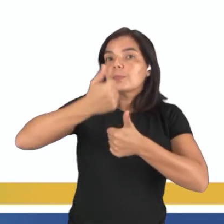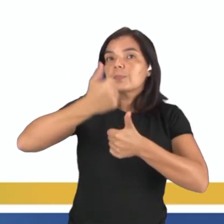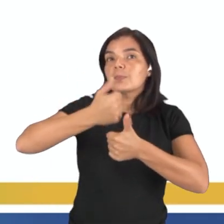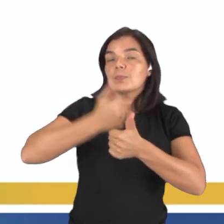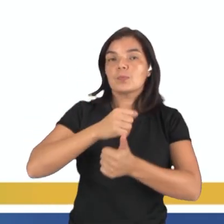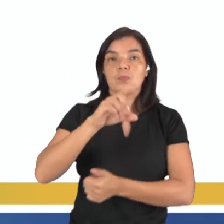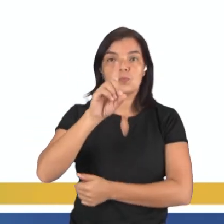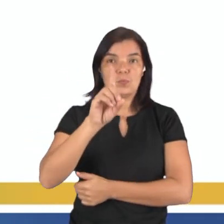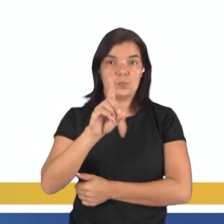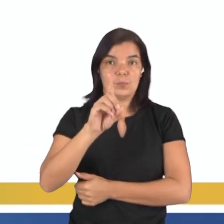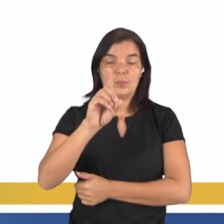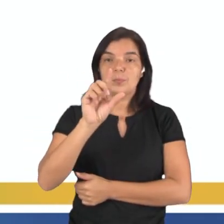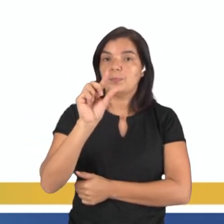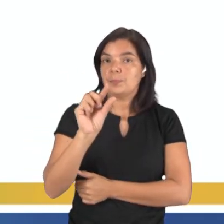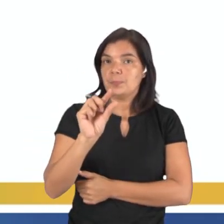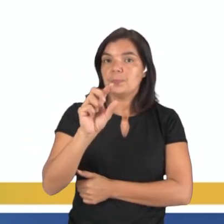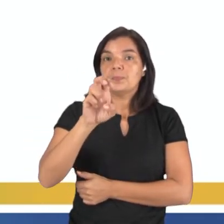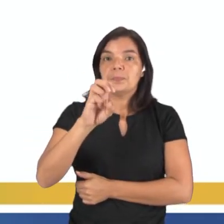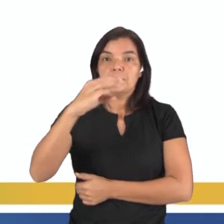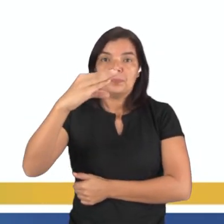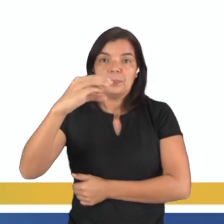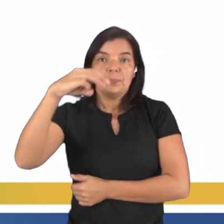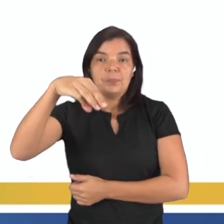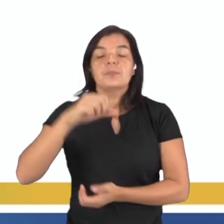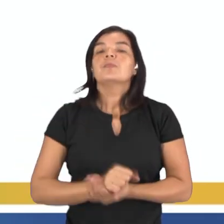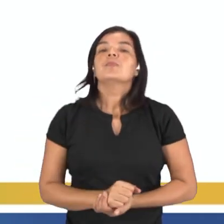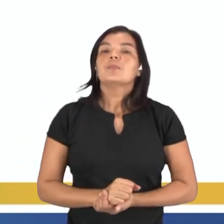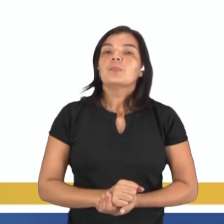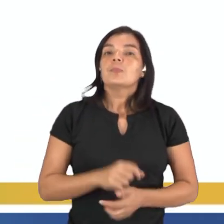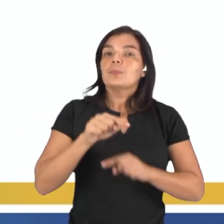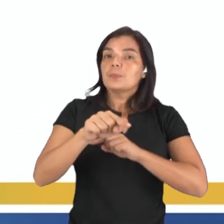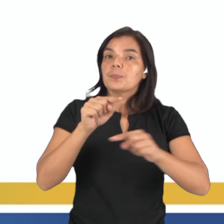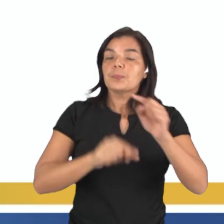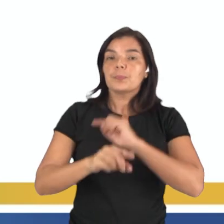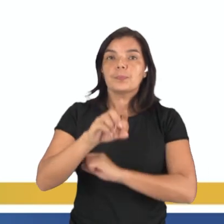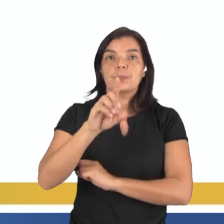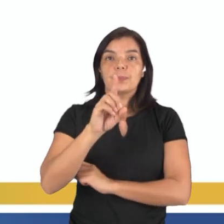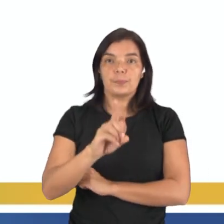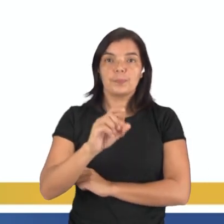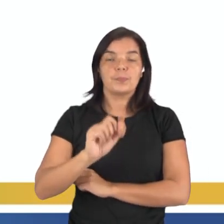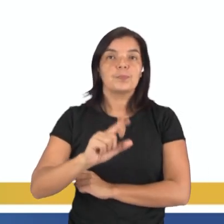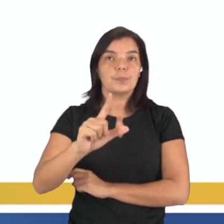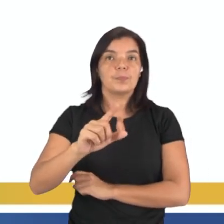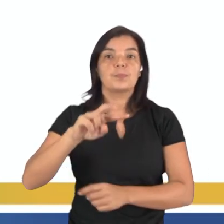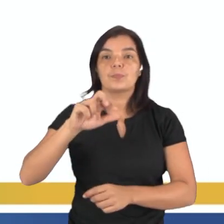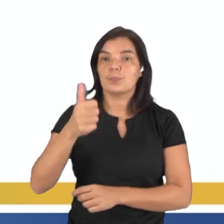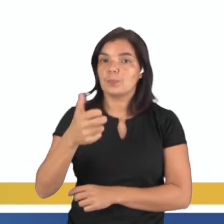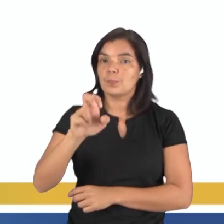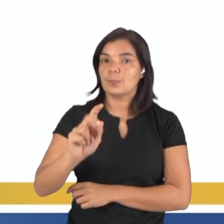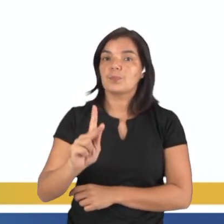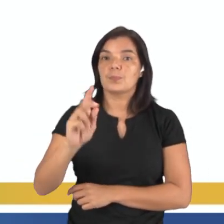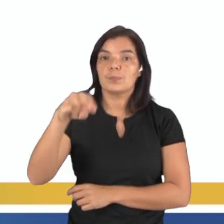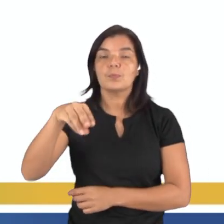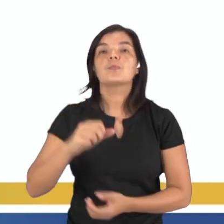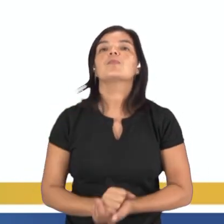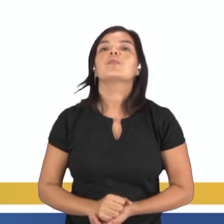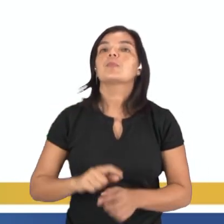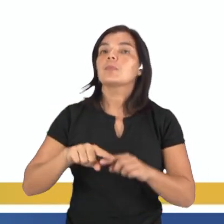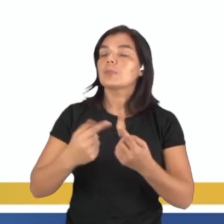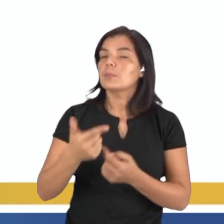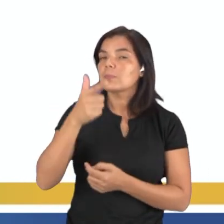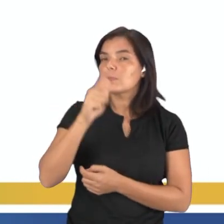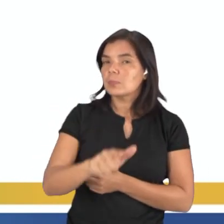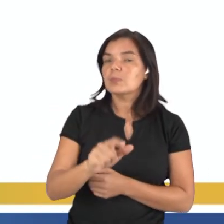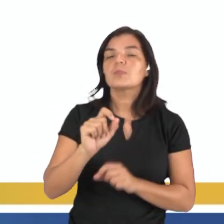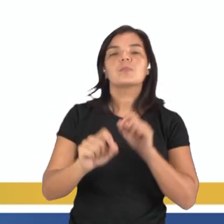D pequeno é 5 centímetros e dividido por D maior, que é 15 quilômetros. Mais uma vez, a